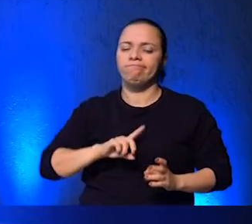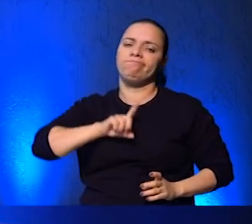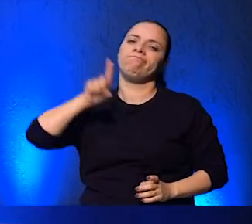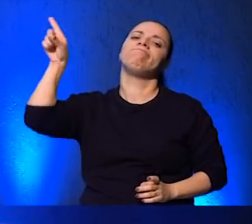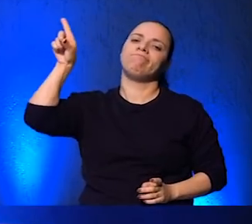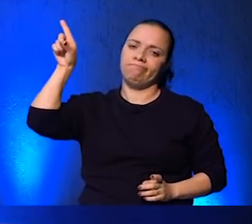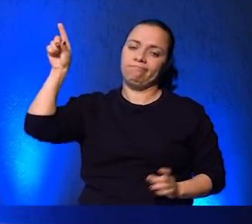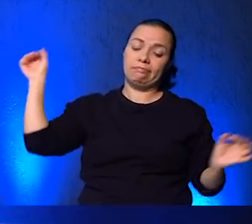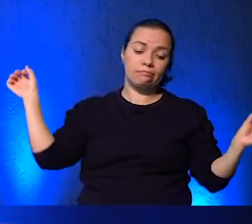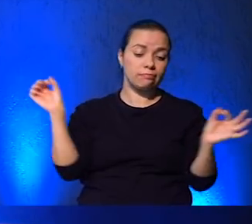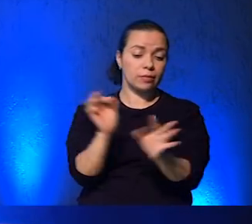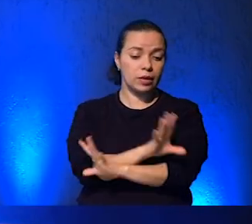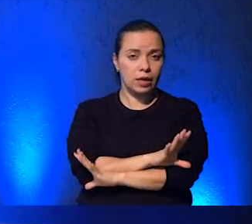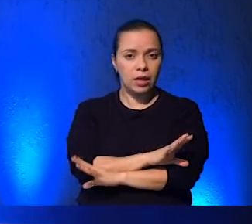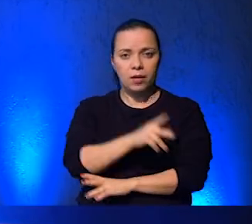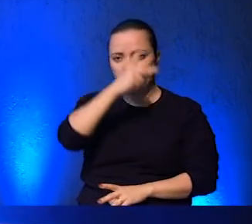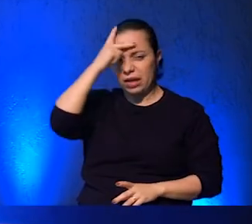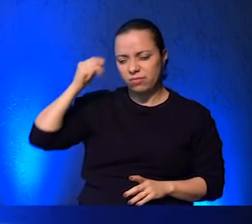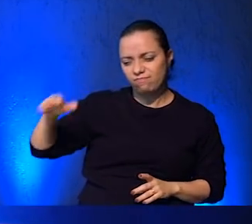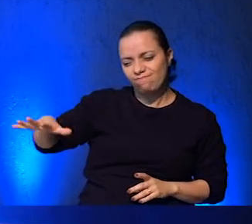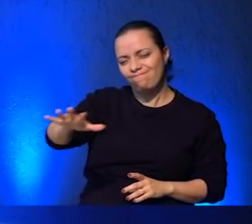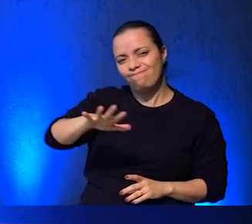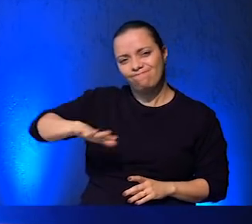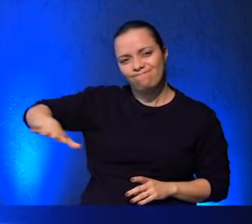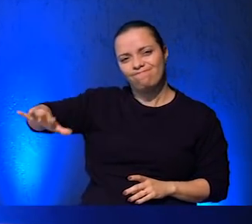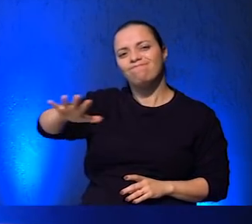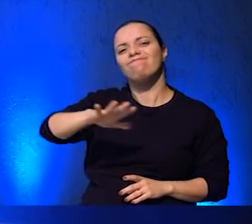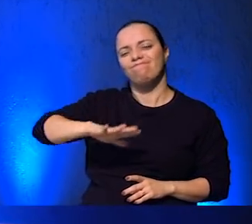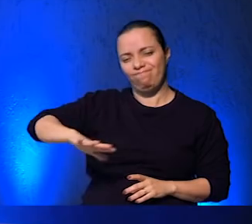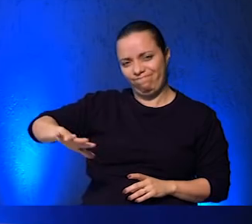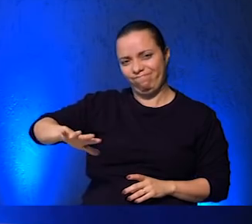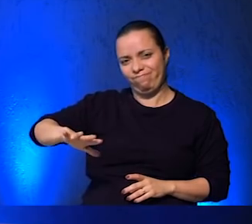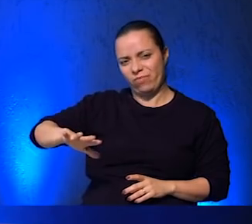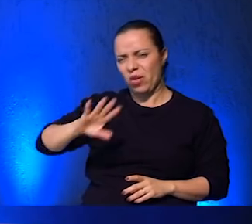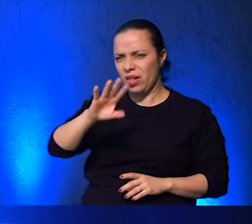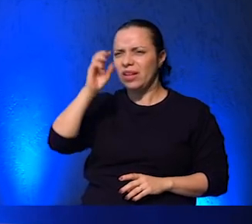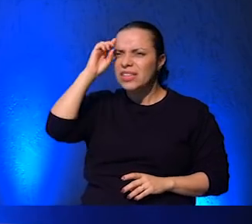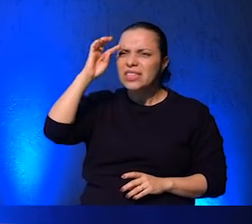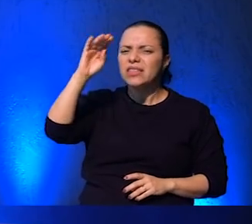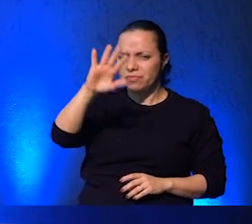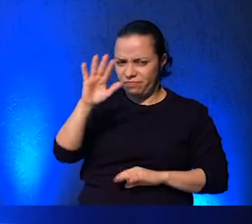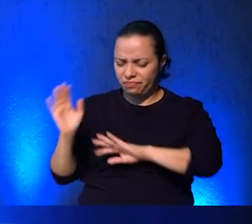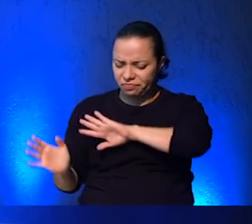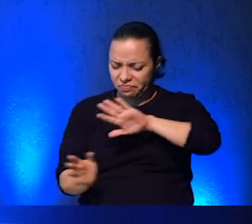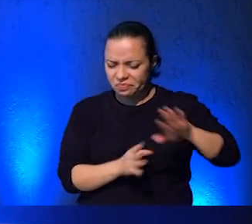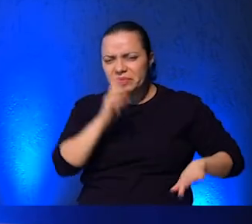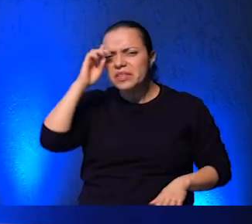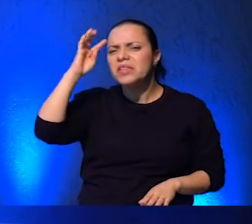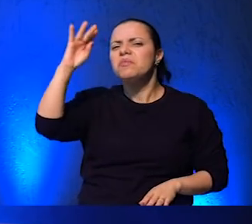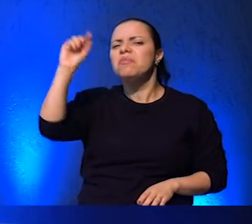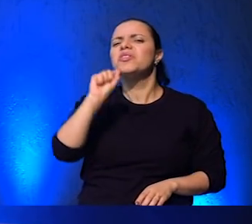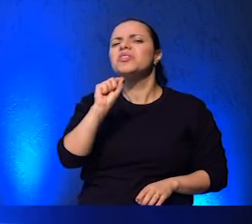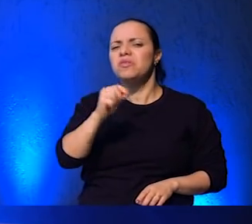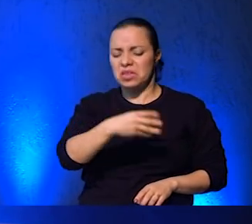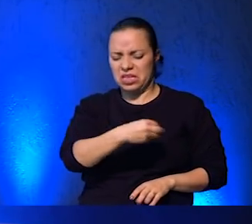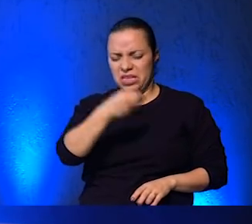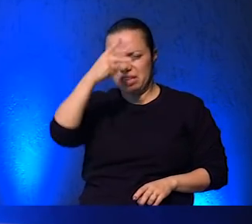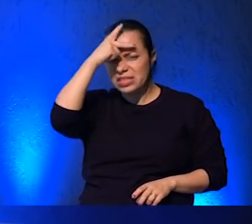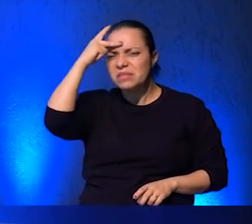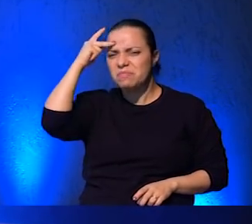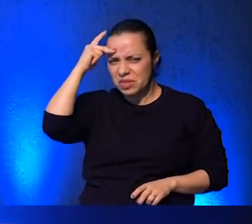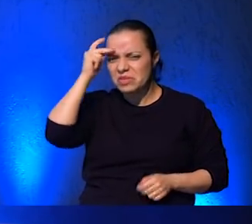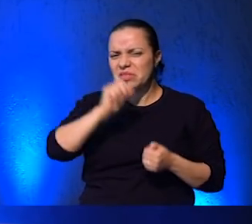toda corrompida tudo a gente imagina essa atrocidade você pensa que hoje nós temos o pior mas